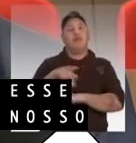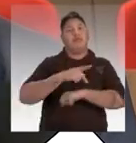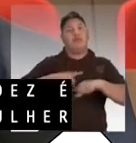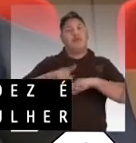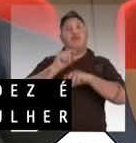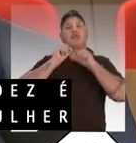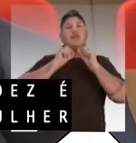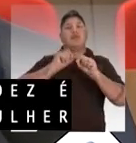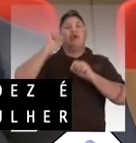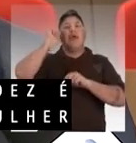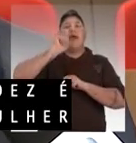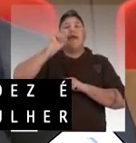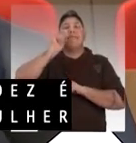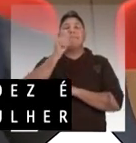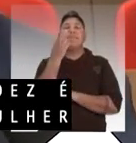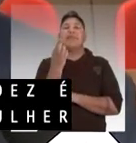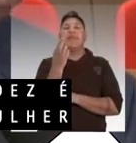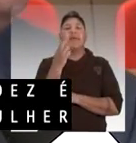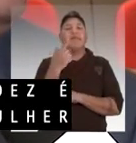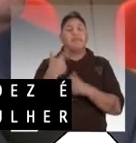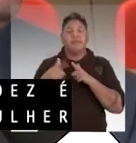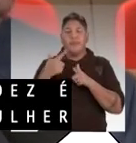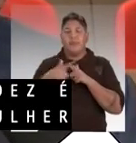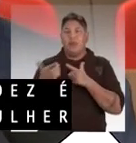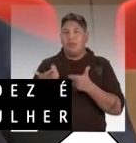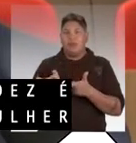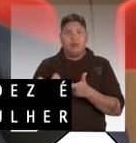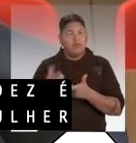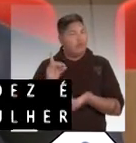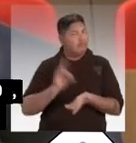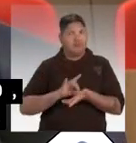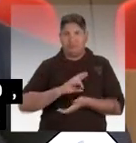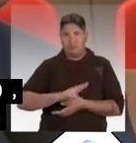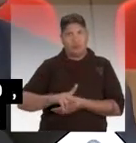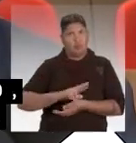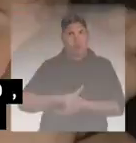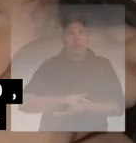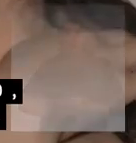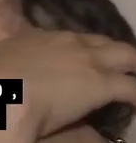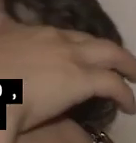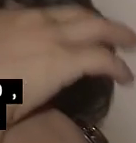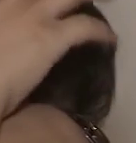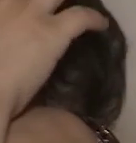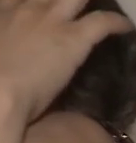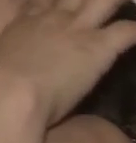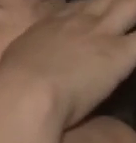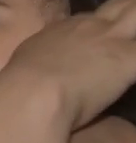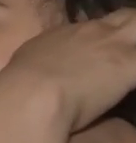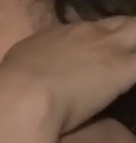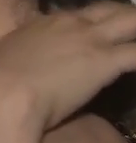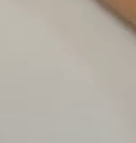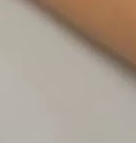país de que a gravidez é um problema para a mulher trabalhadora, quando na verdade não é.